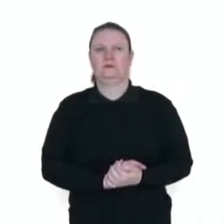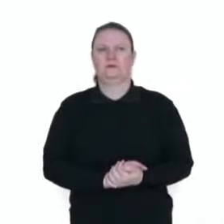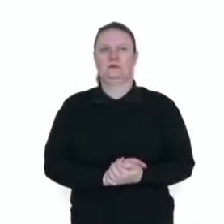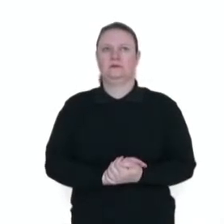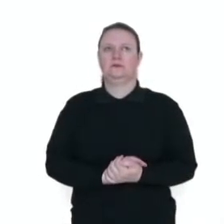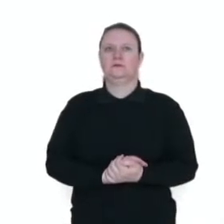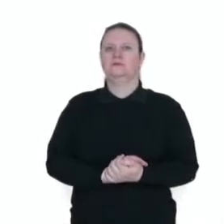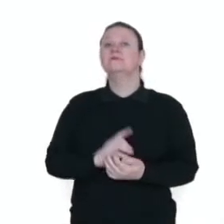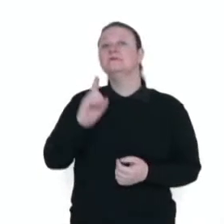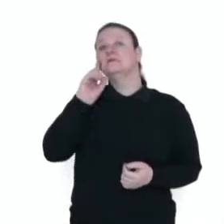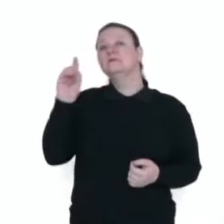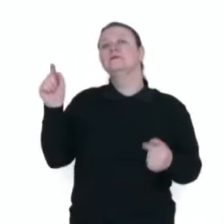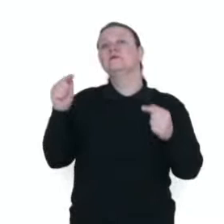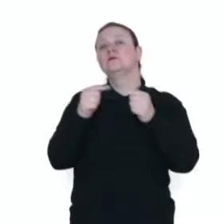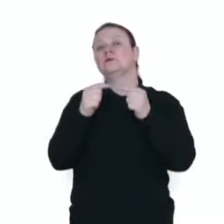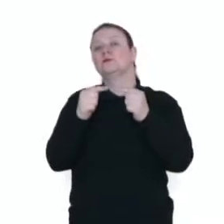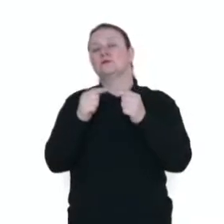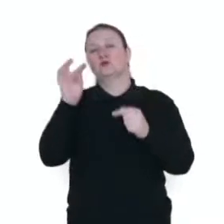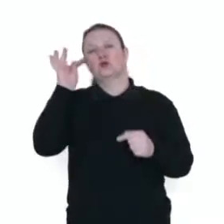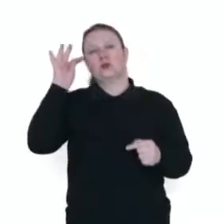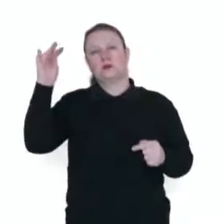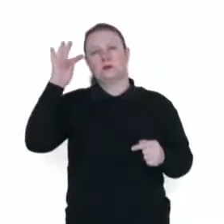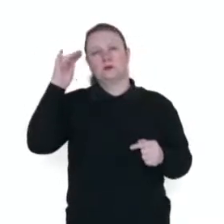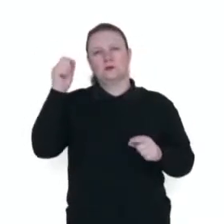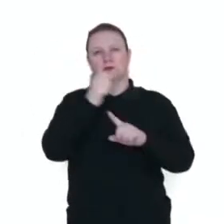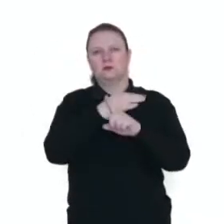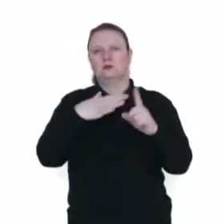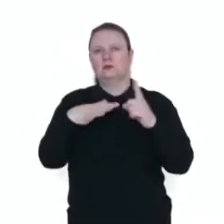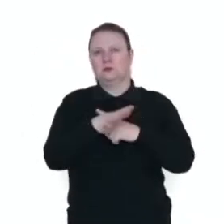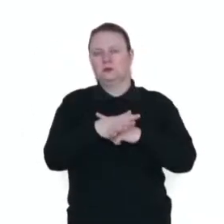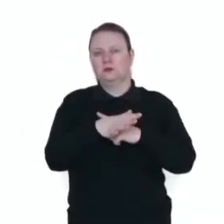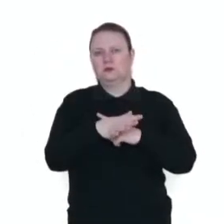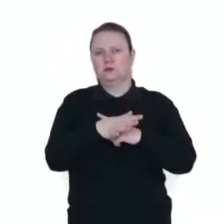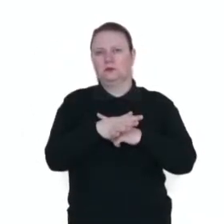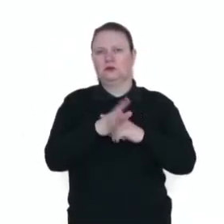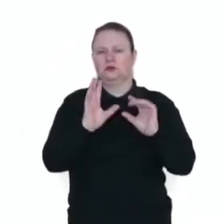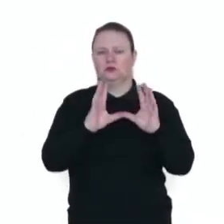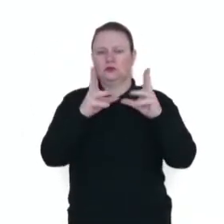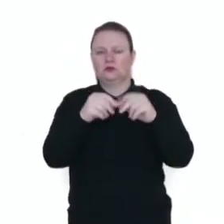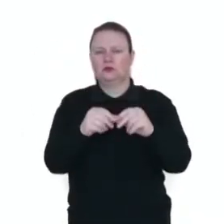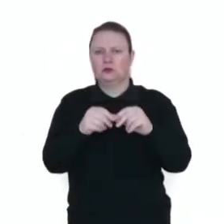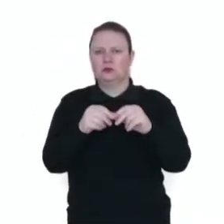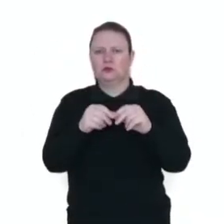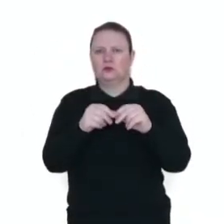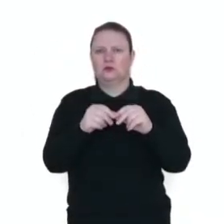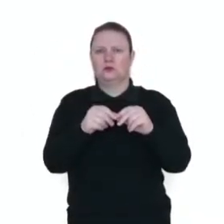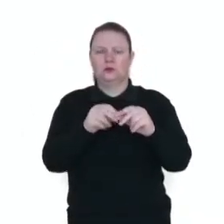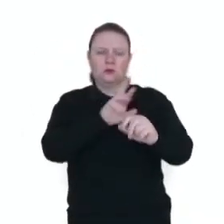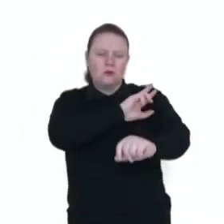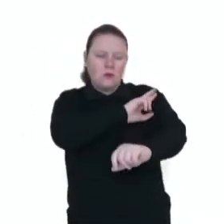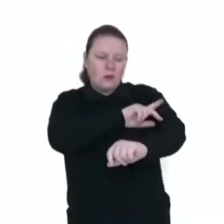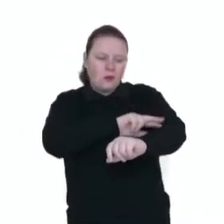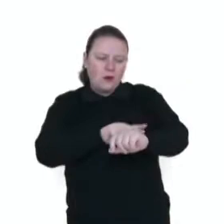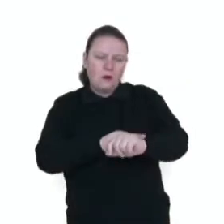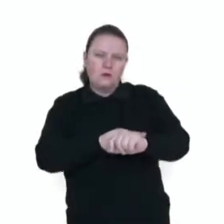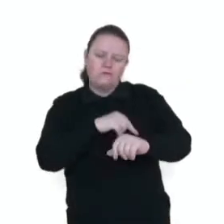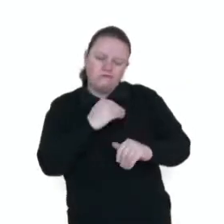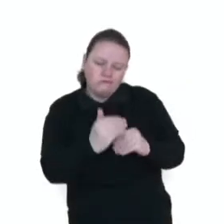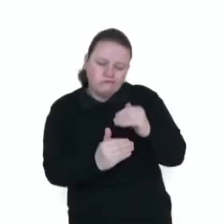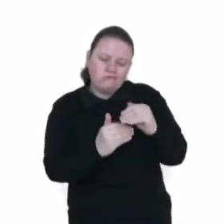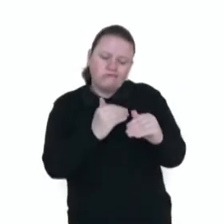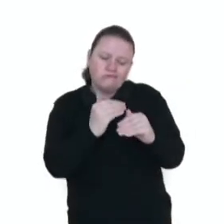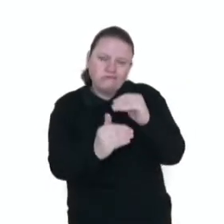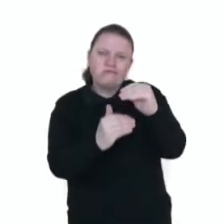Segundo essa teoria do darwinismo social, as raças humanas passam por uma longa evolução e só as